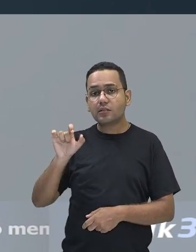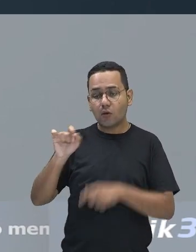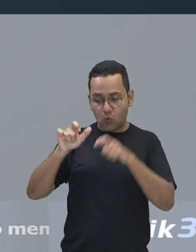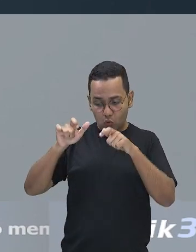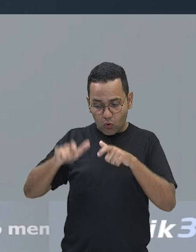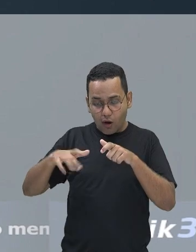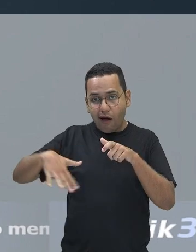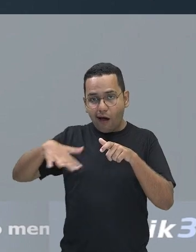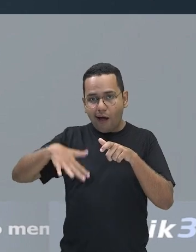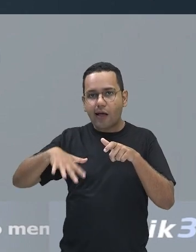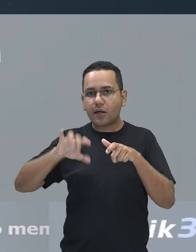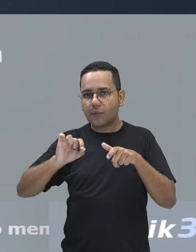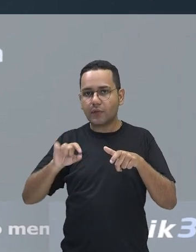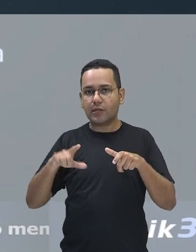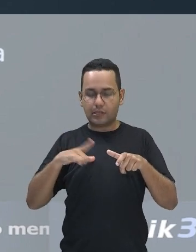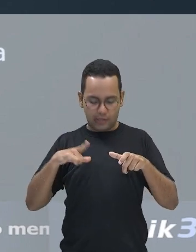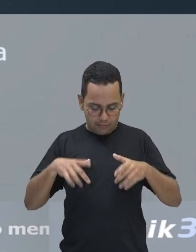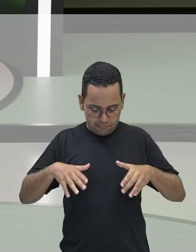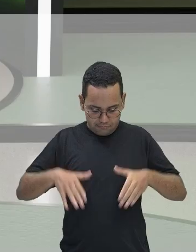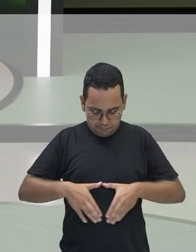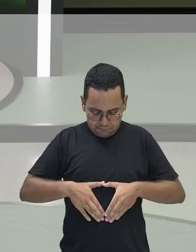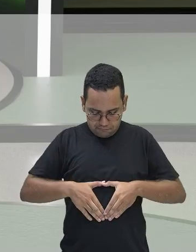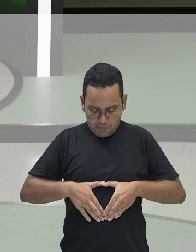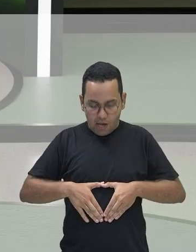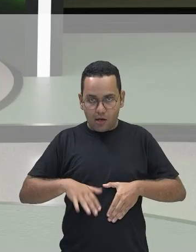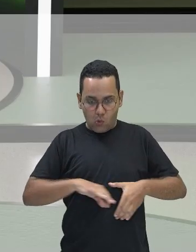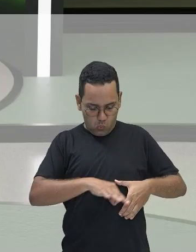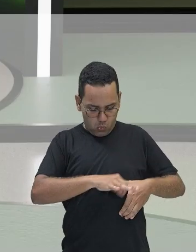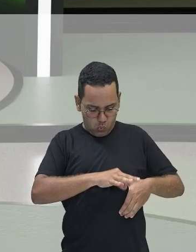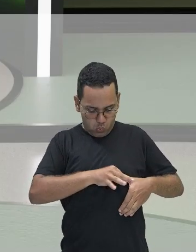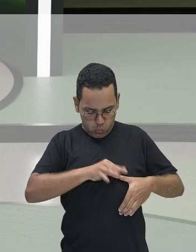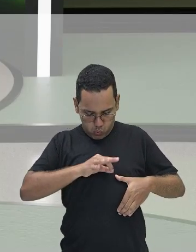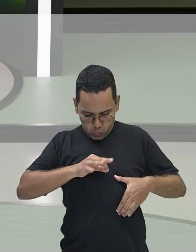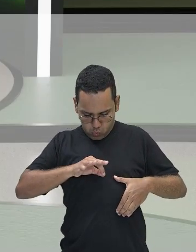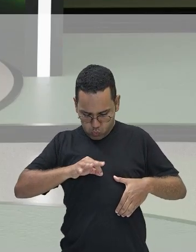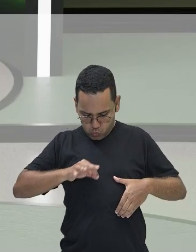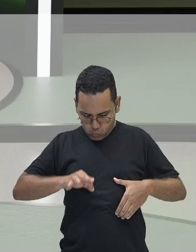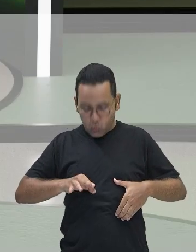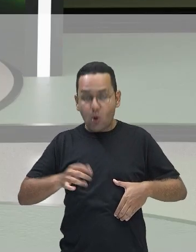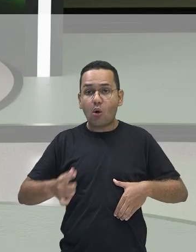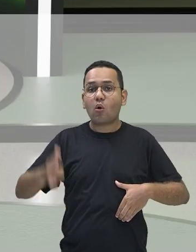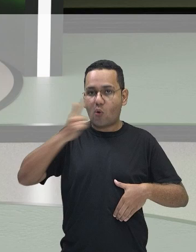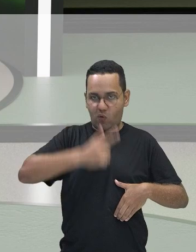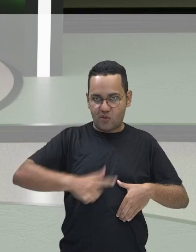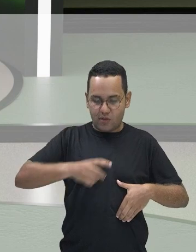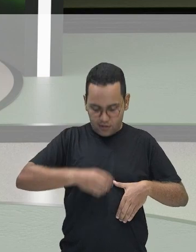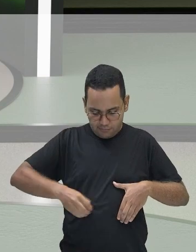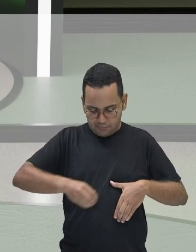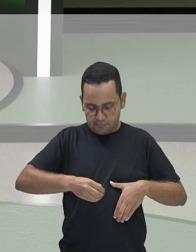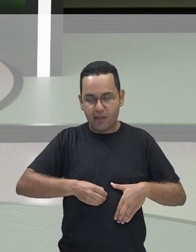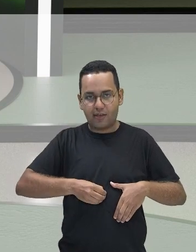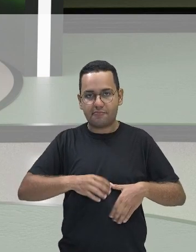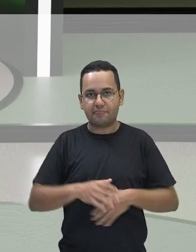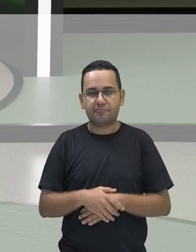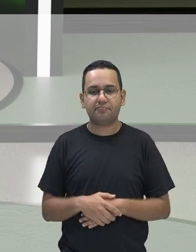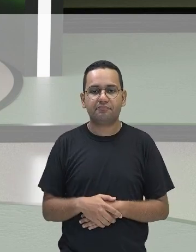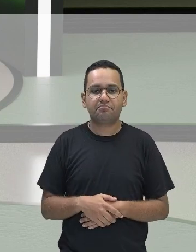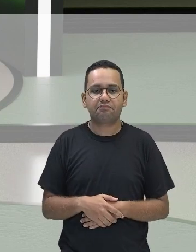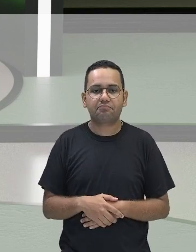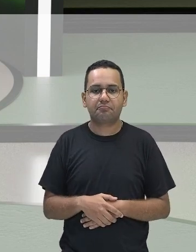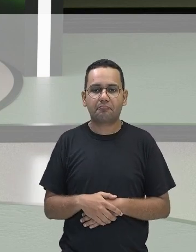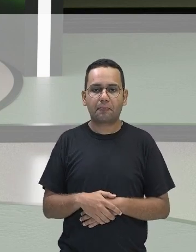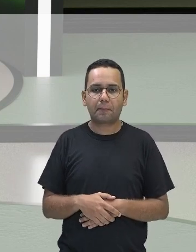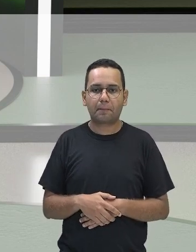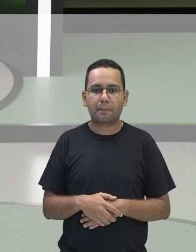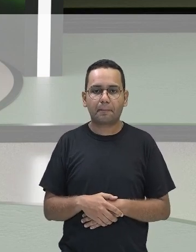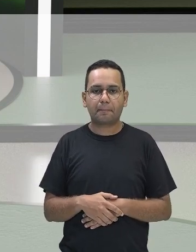os óvulos liberados pelos ovários cheguem até o útero. Certo? Vamos em frente, então,